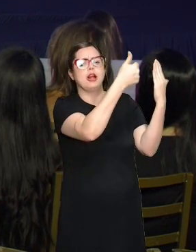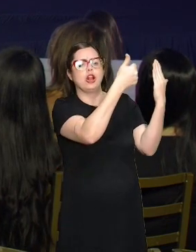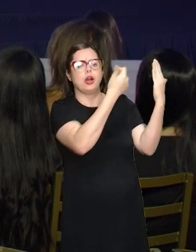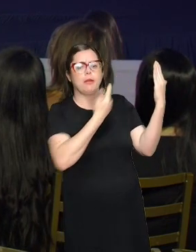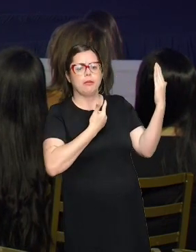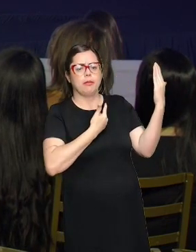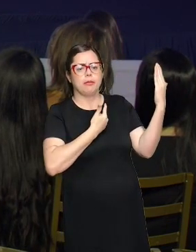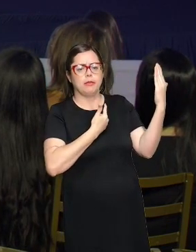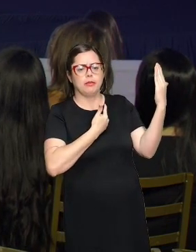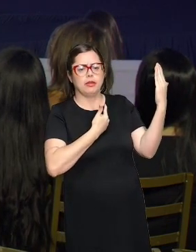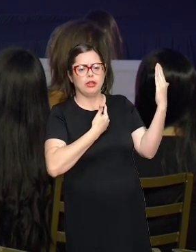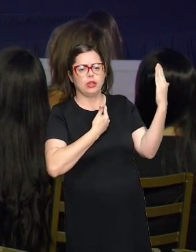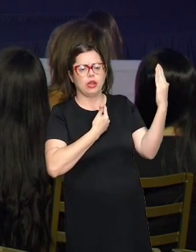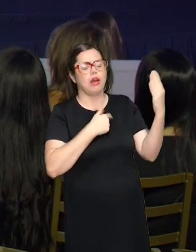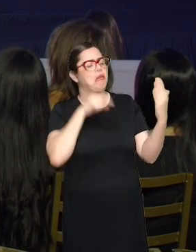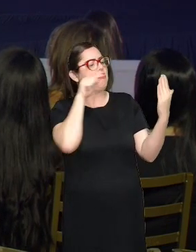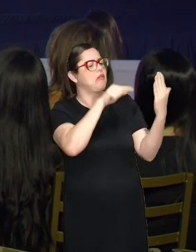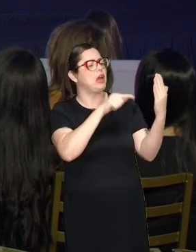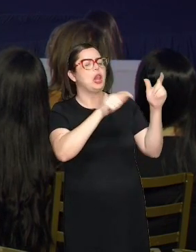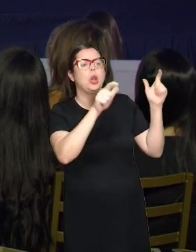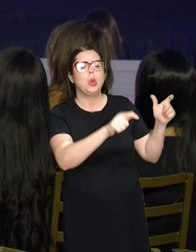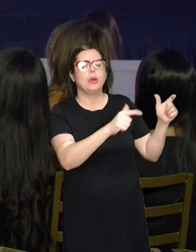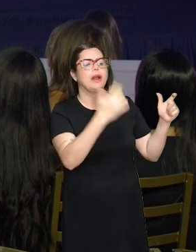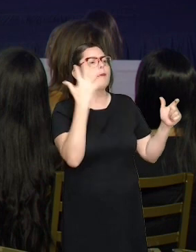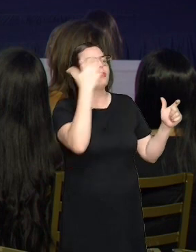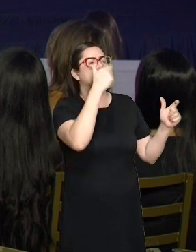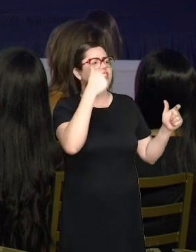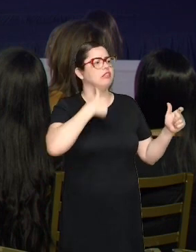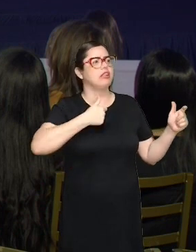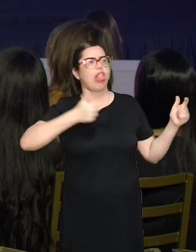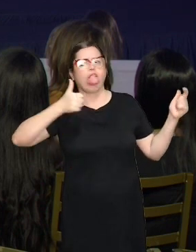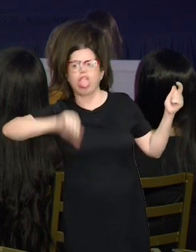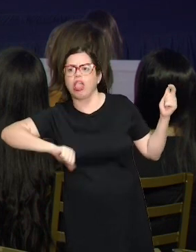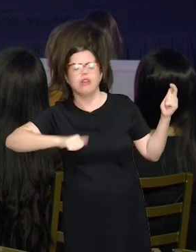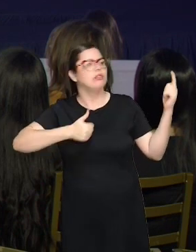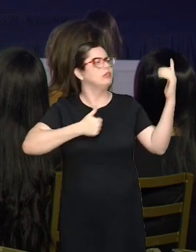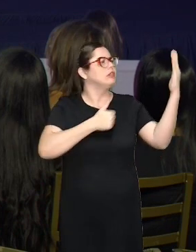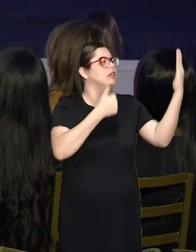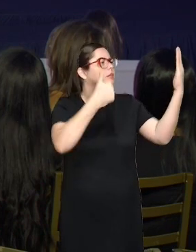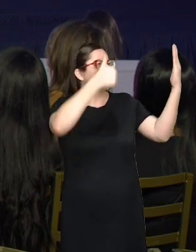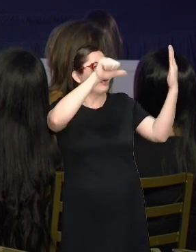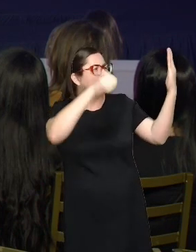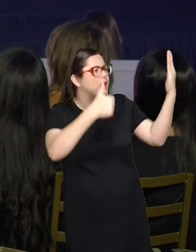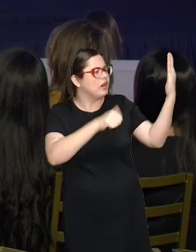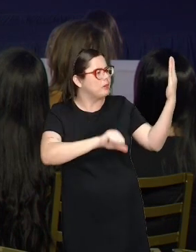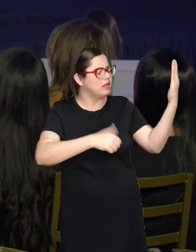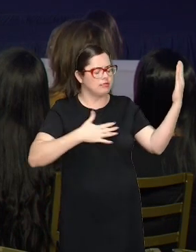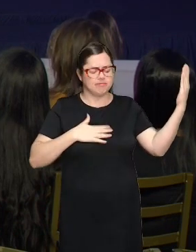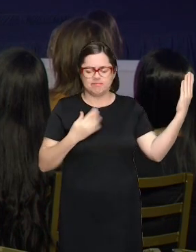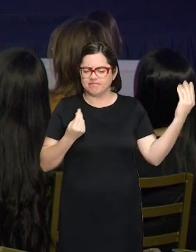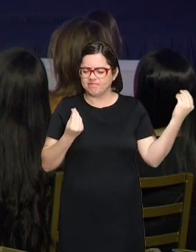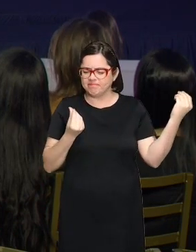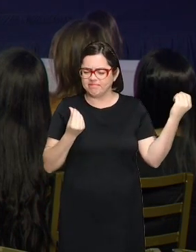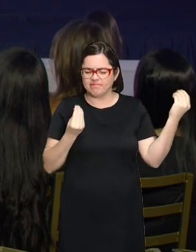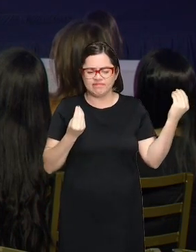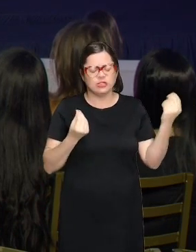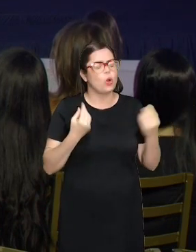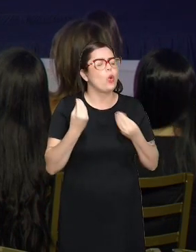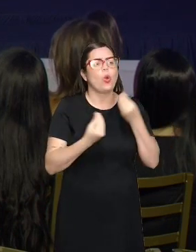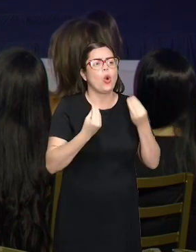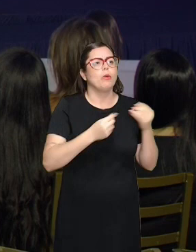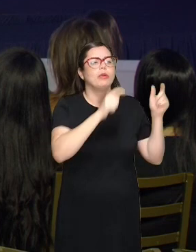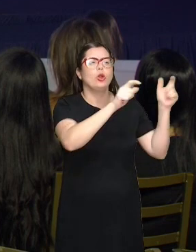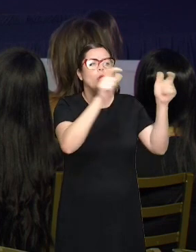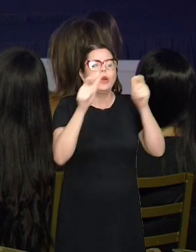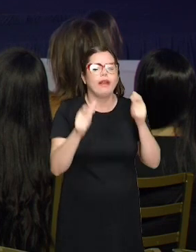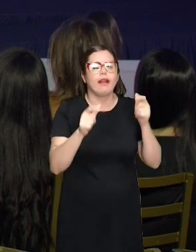aquela foto naquele lugar lindo que eu não estou, e aí que eu estou fazendo agora e que eu tenho, né? Então, eu queria muito, enfim, Dani falar um pouquinho, mas quem